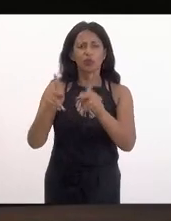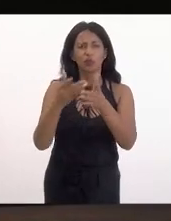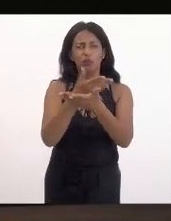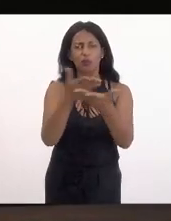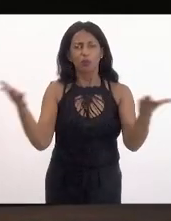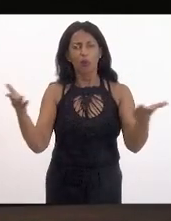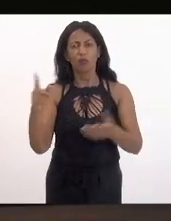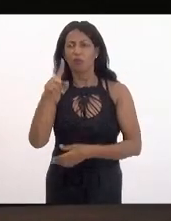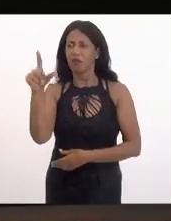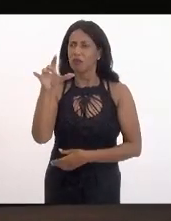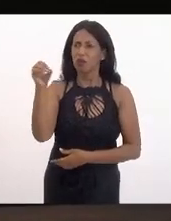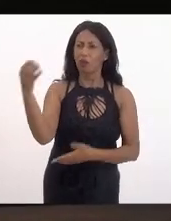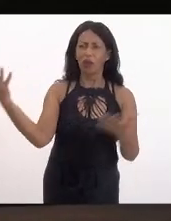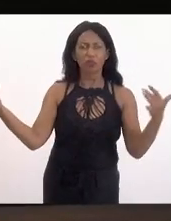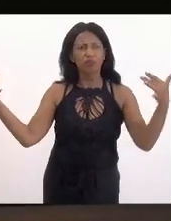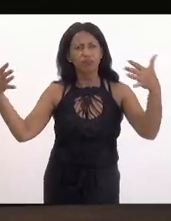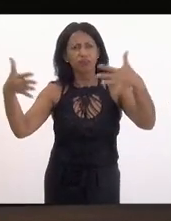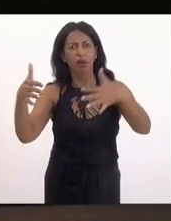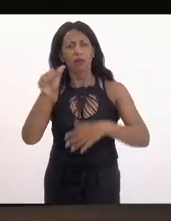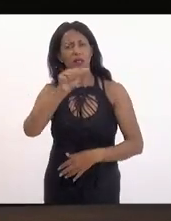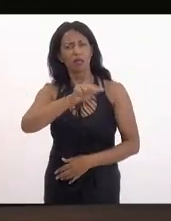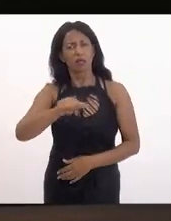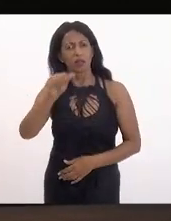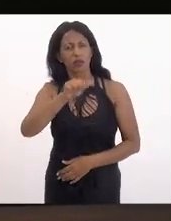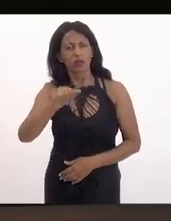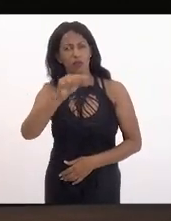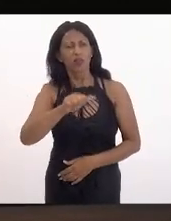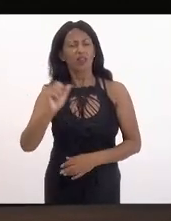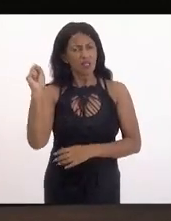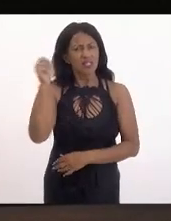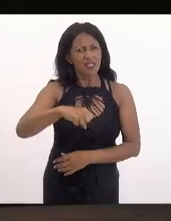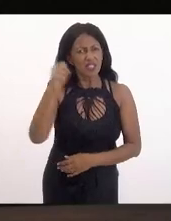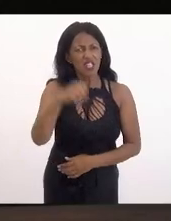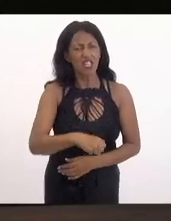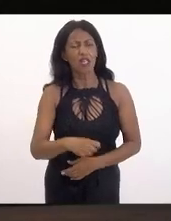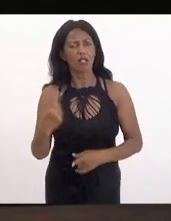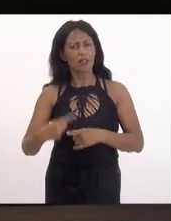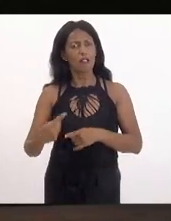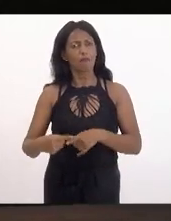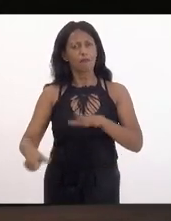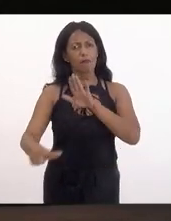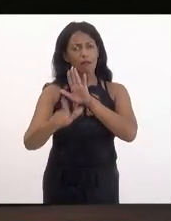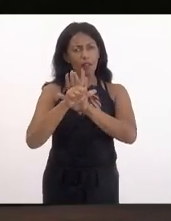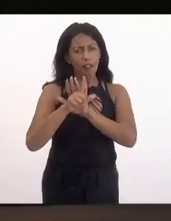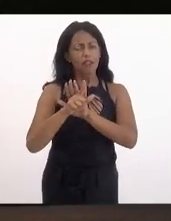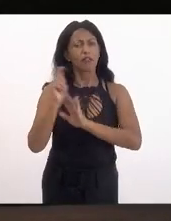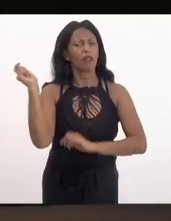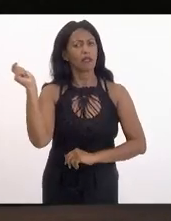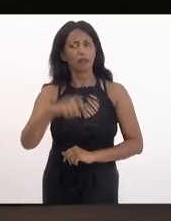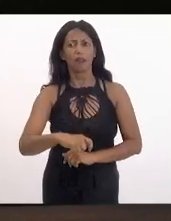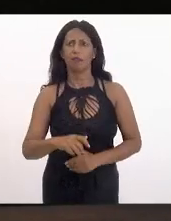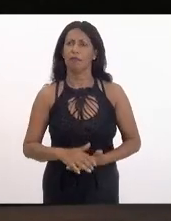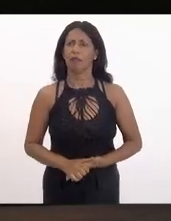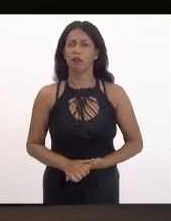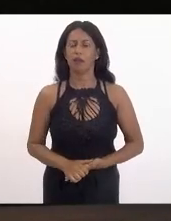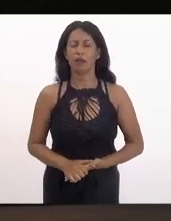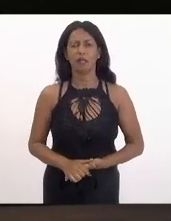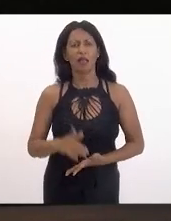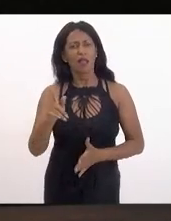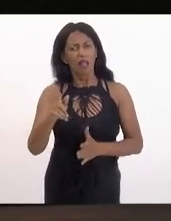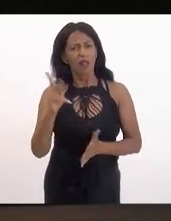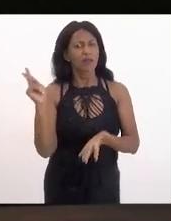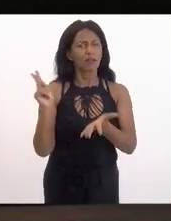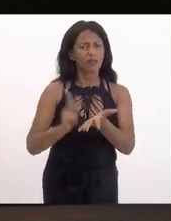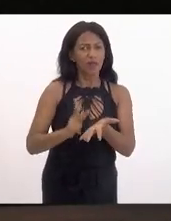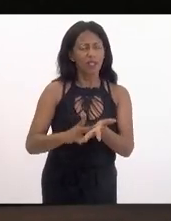e daí da Zona Leste as ações de moradores sim porque essas são legítimas também elas